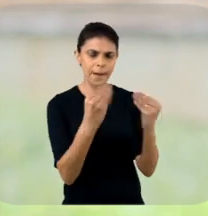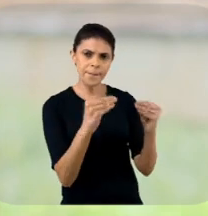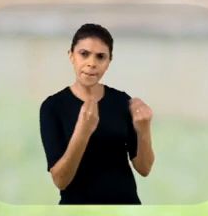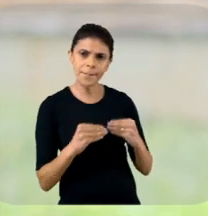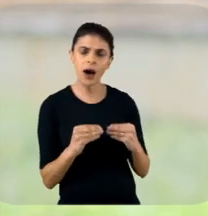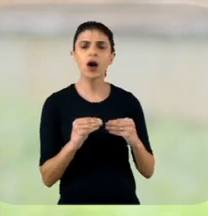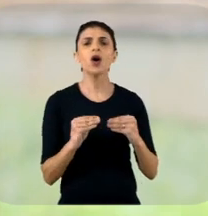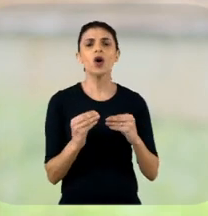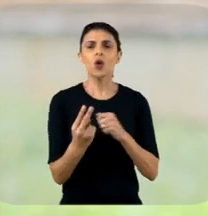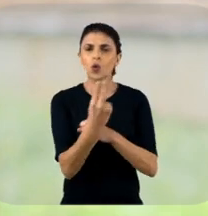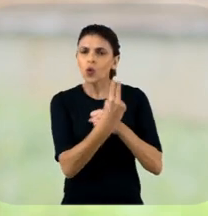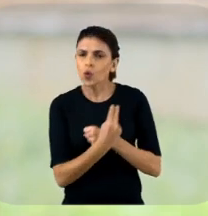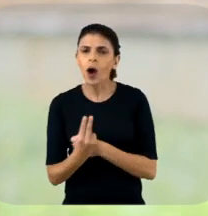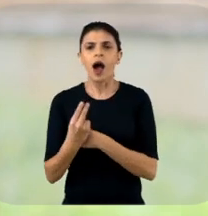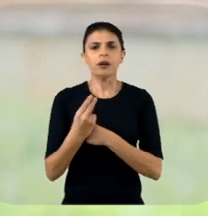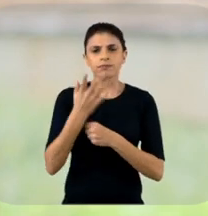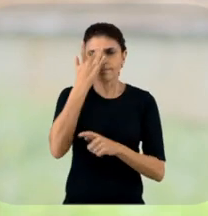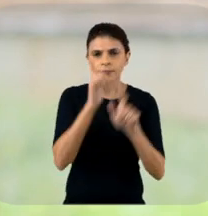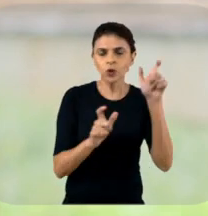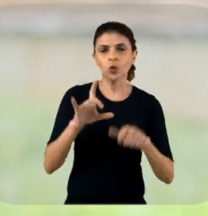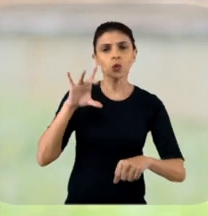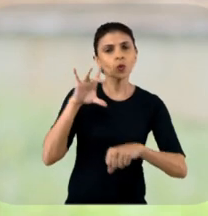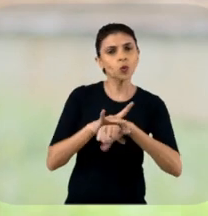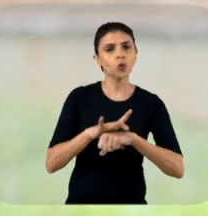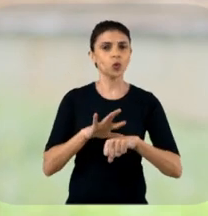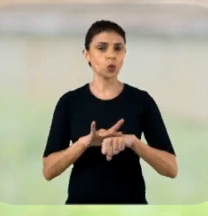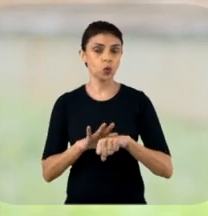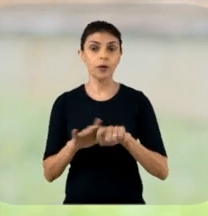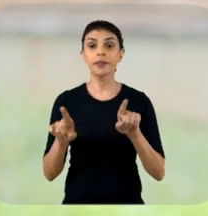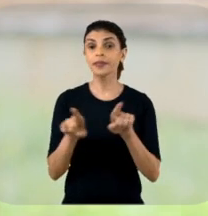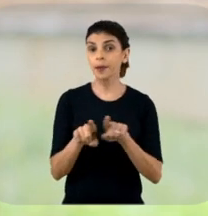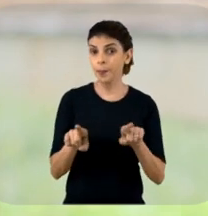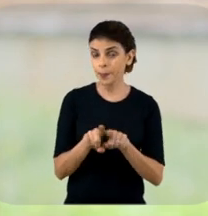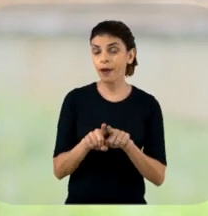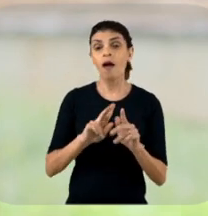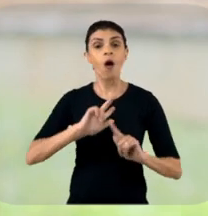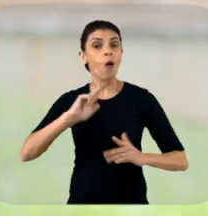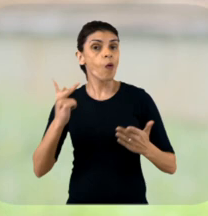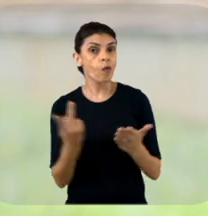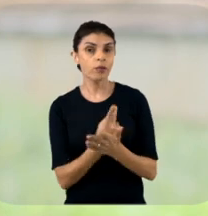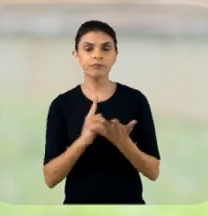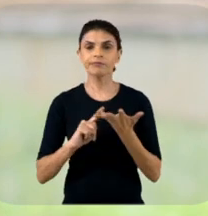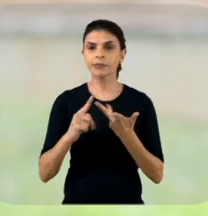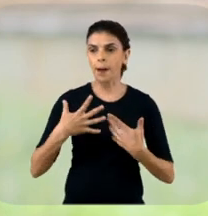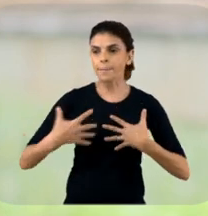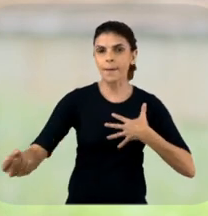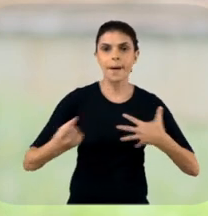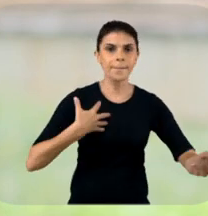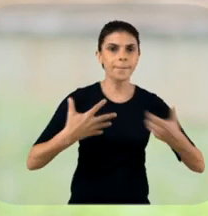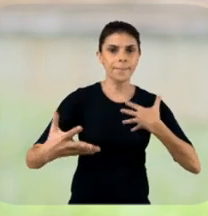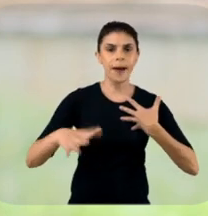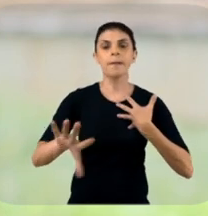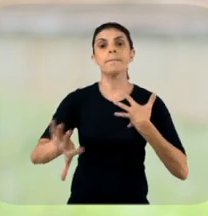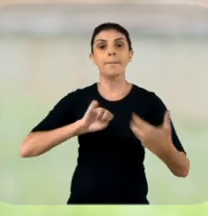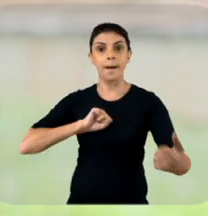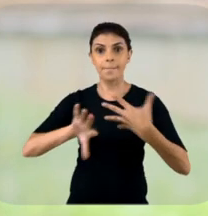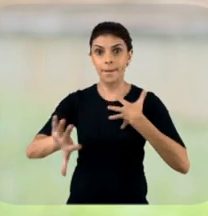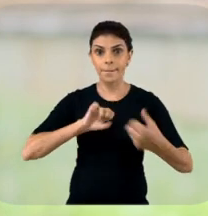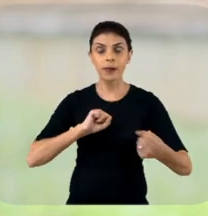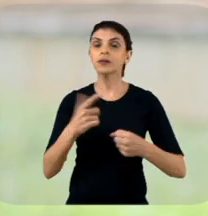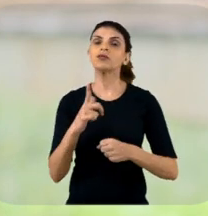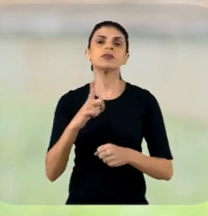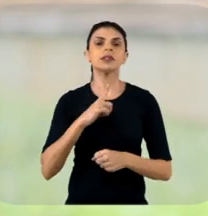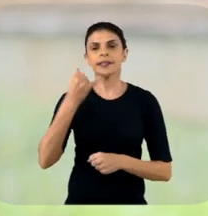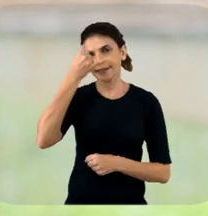de cuidado para essas doenças, olhando também para a eliminação da transmissão vertical, que